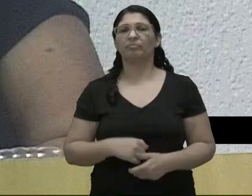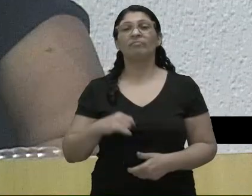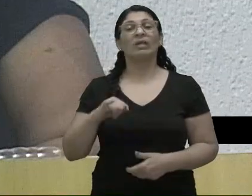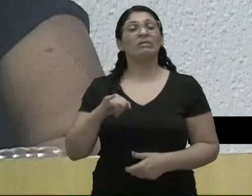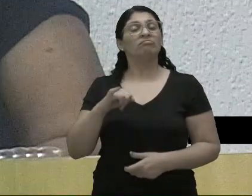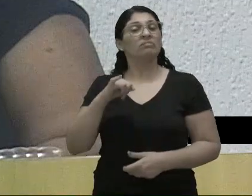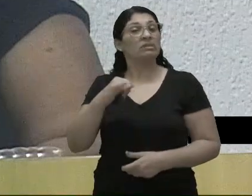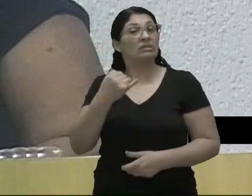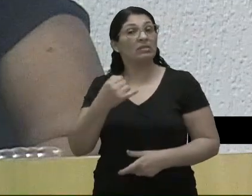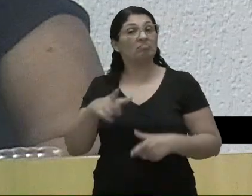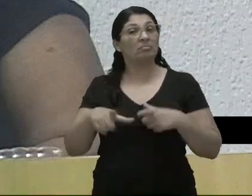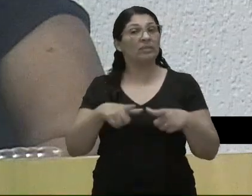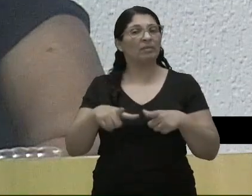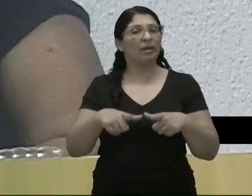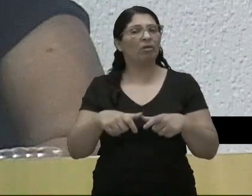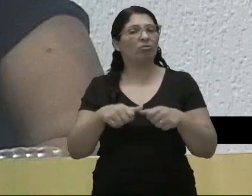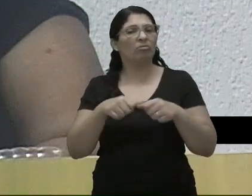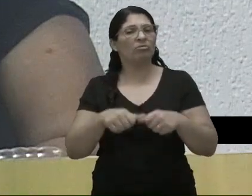trabalhador estiver numa outra unidade?